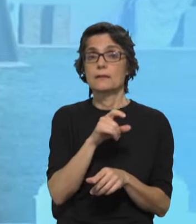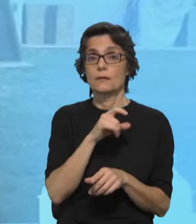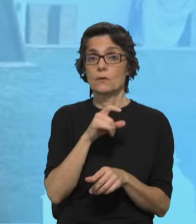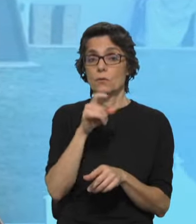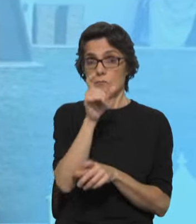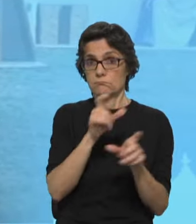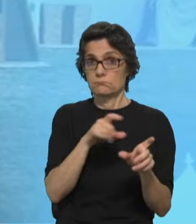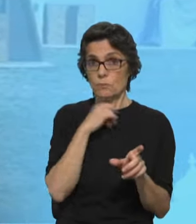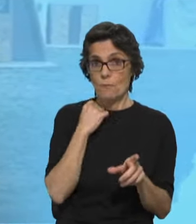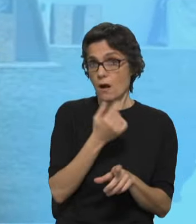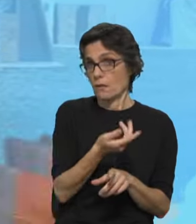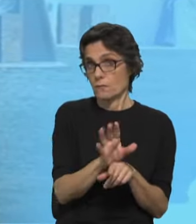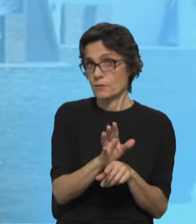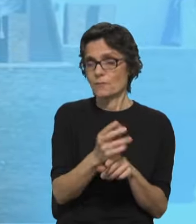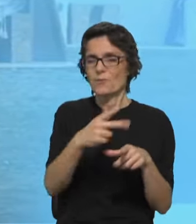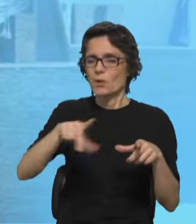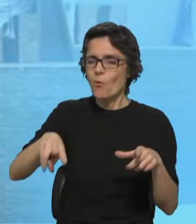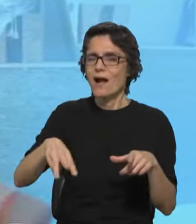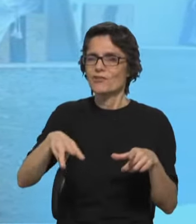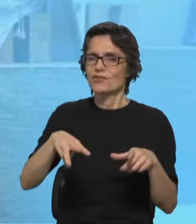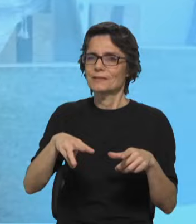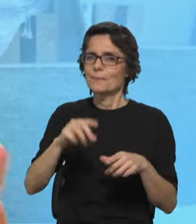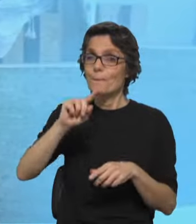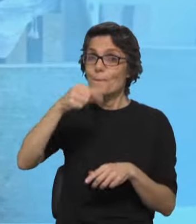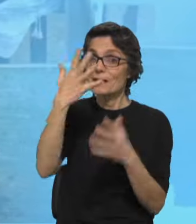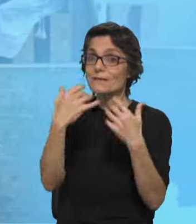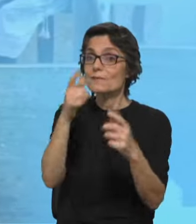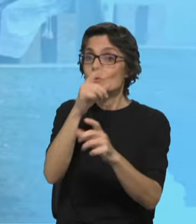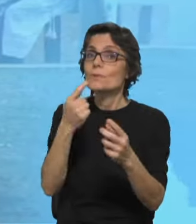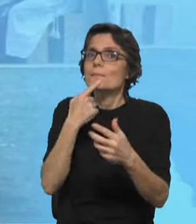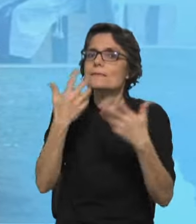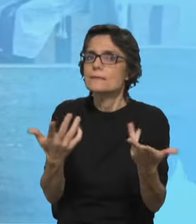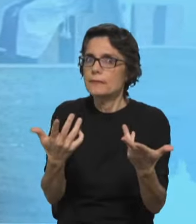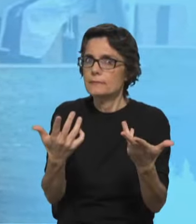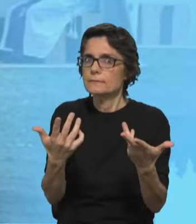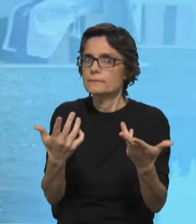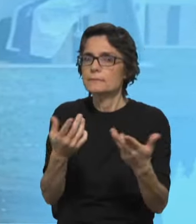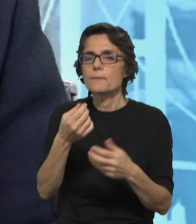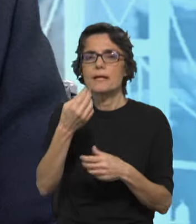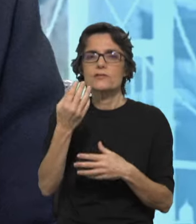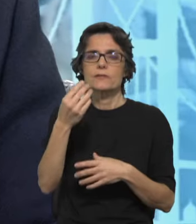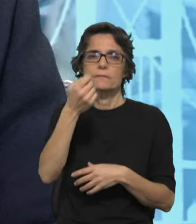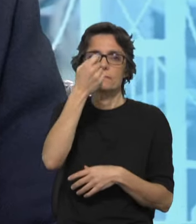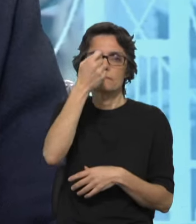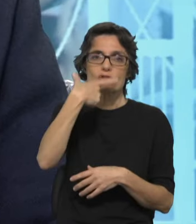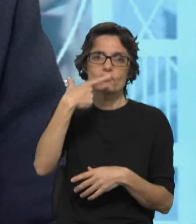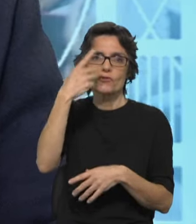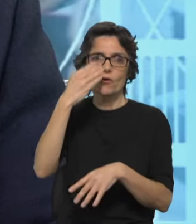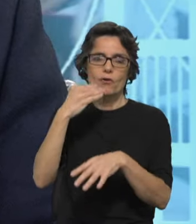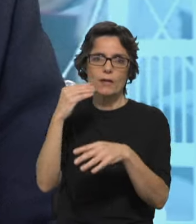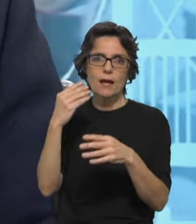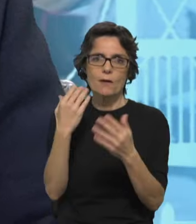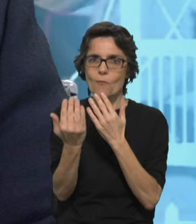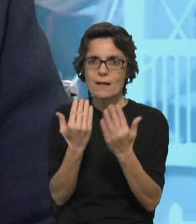procurar uma linguagem que vá ao encontro de quem ouve, novas parábolas até? Efetivamente, porque